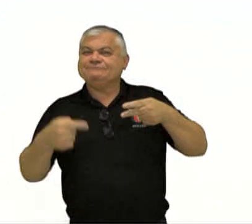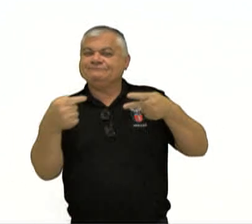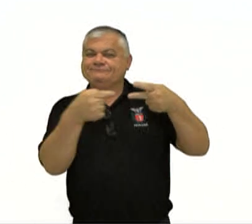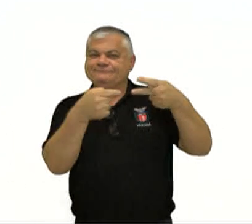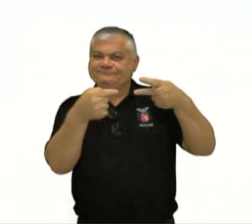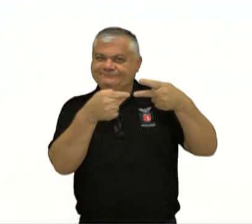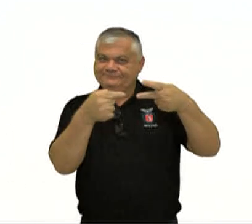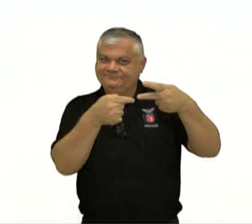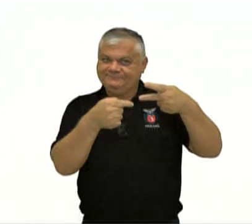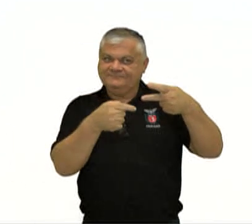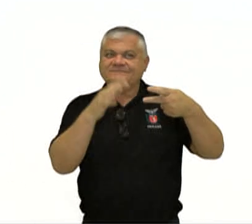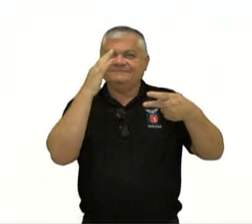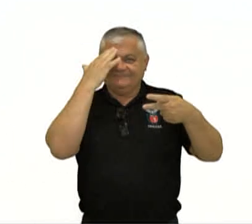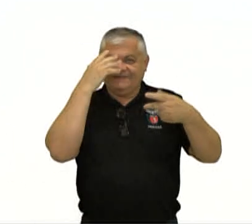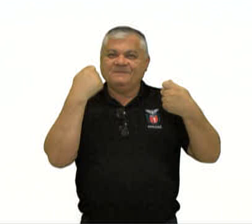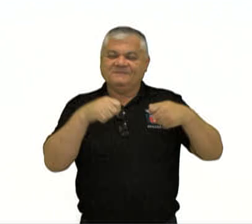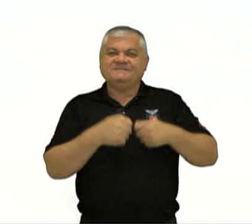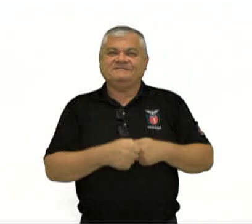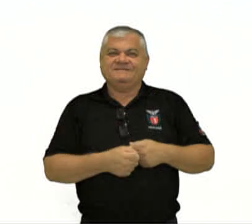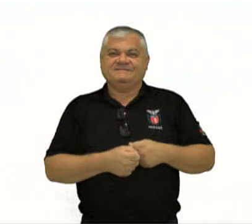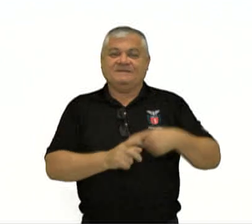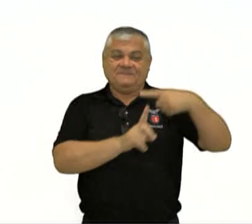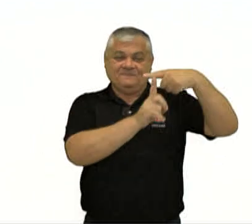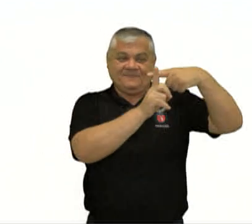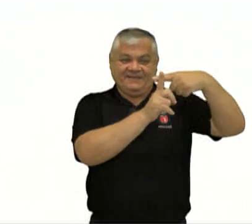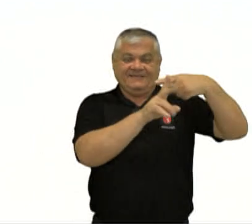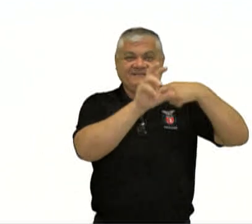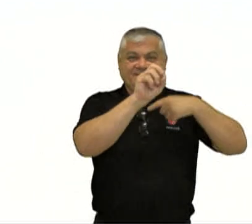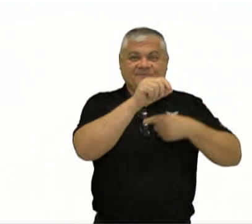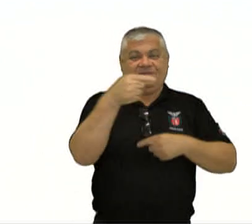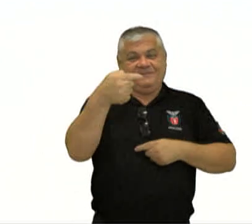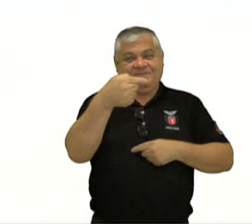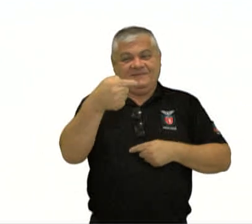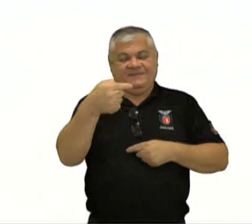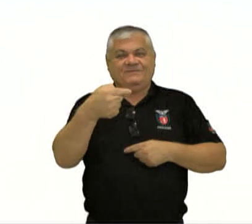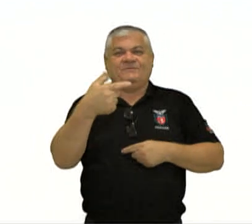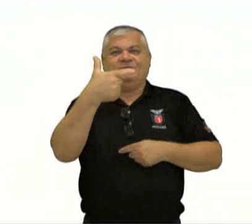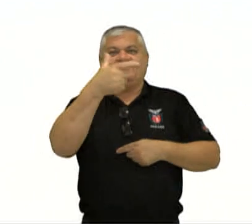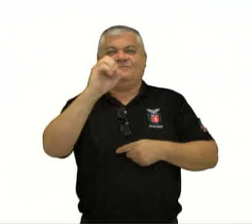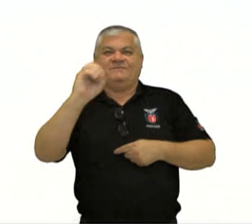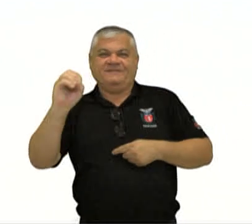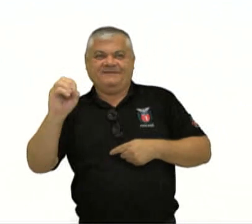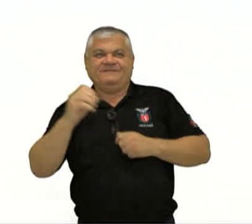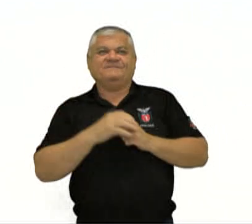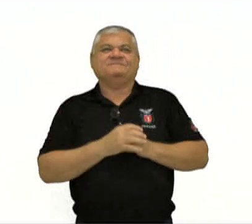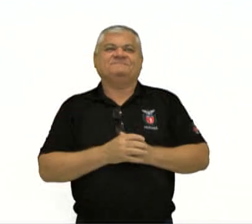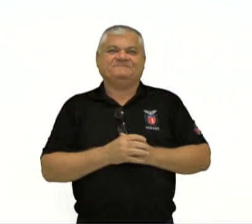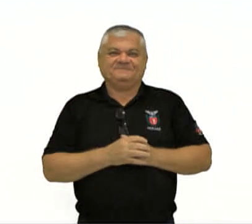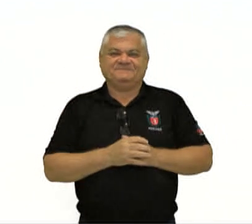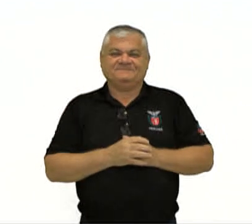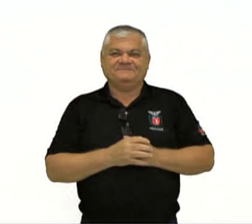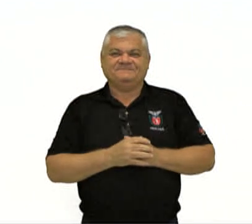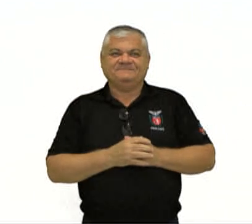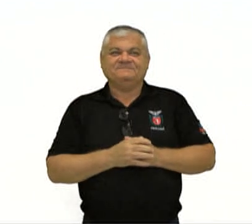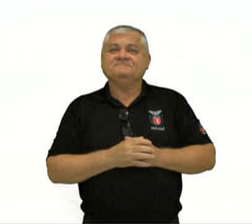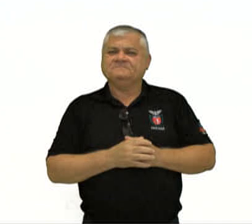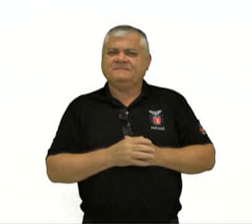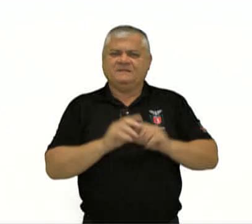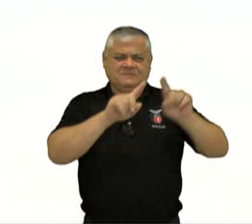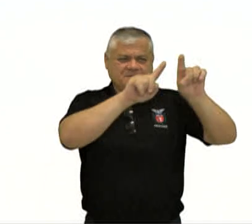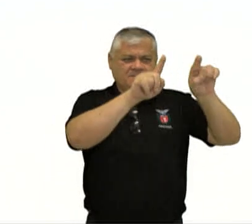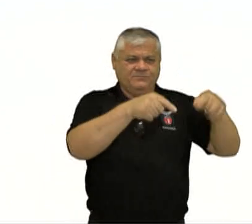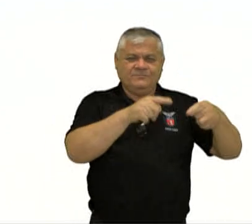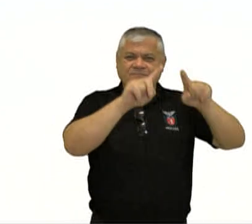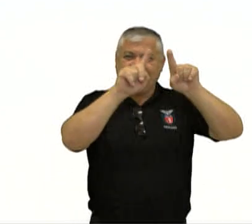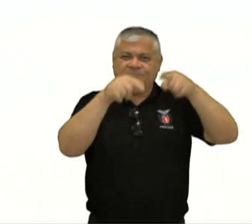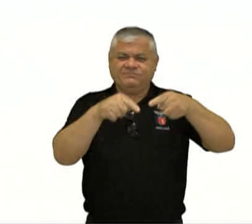sua conta, então por isso menos 200. Então aqui a gente ia resolver a expressão mais 50 menos 200. Vamos